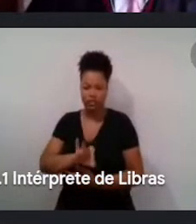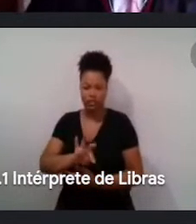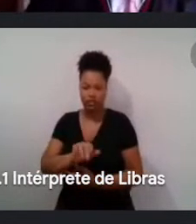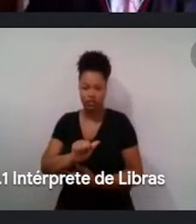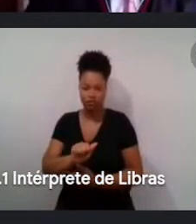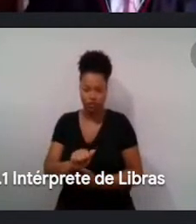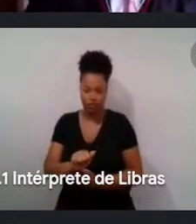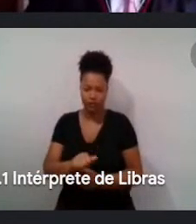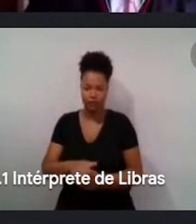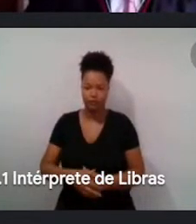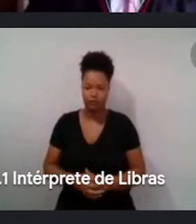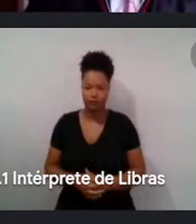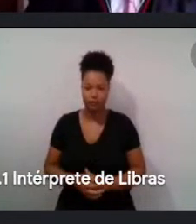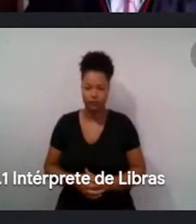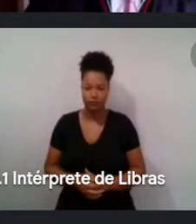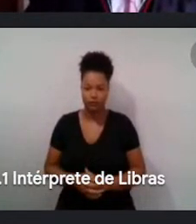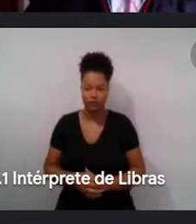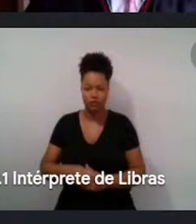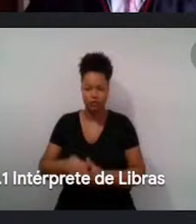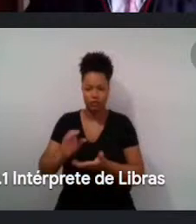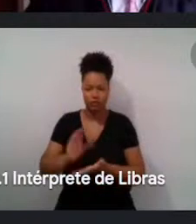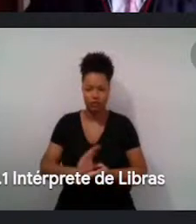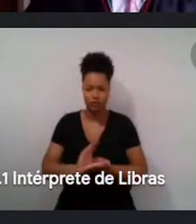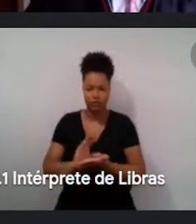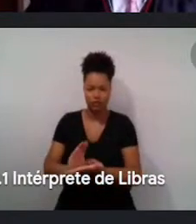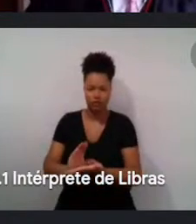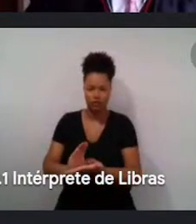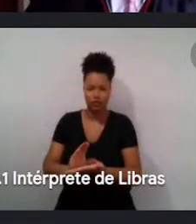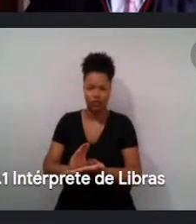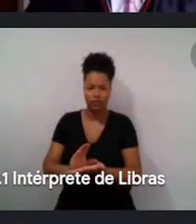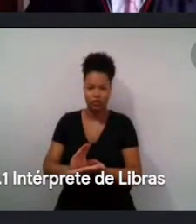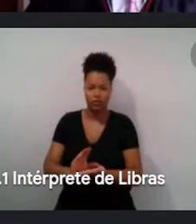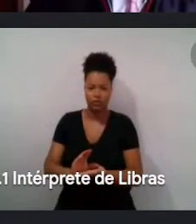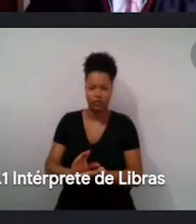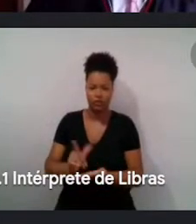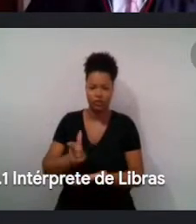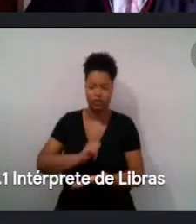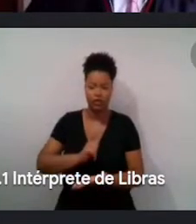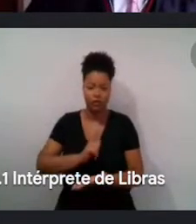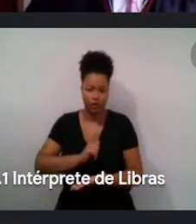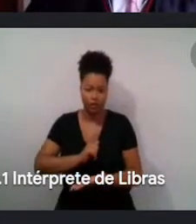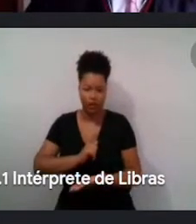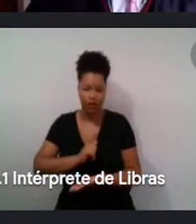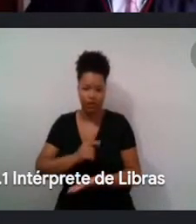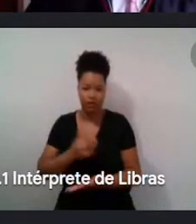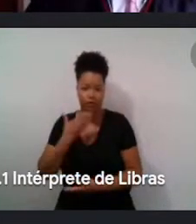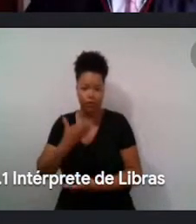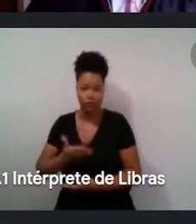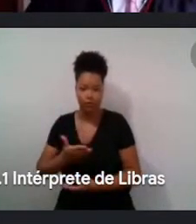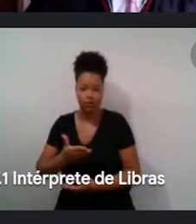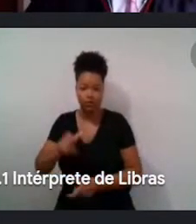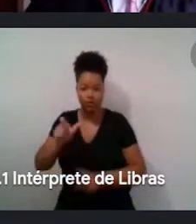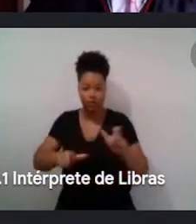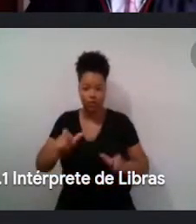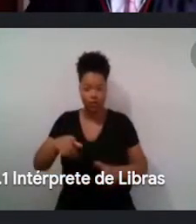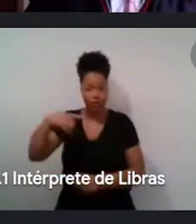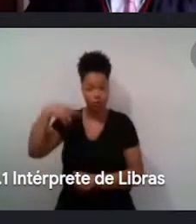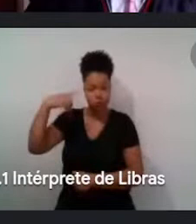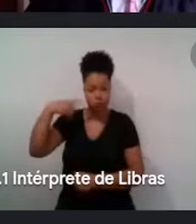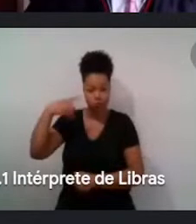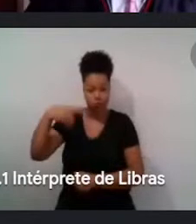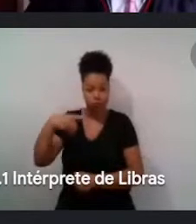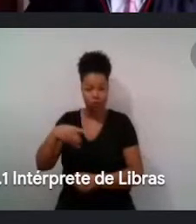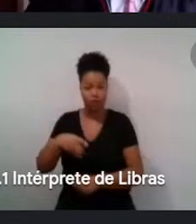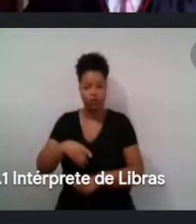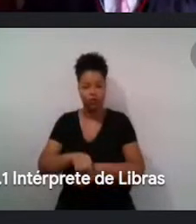caso, o recurso eleitoral foi template de sustentações orais a cargo dos advogados doutor